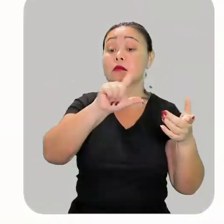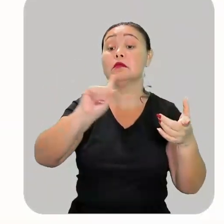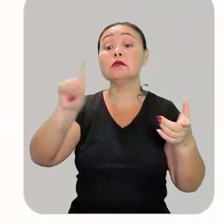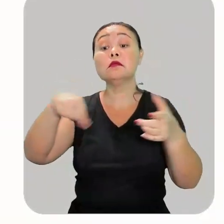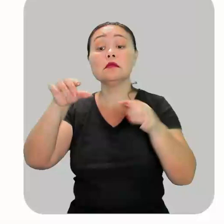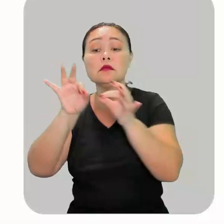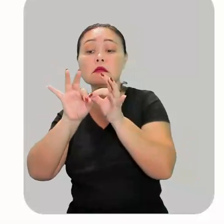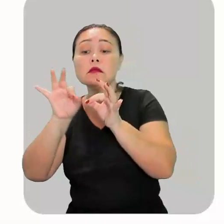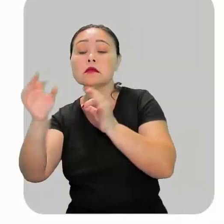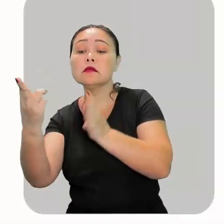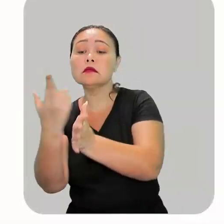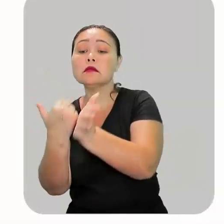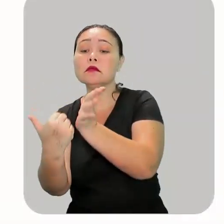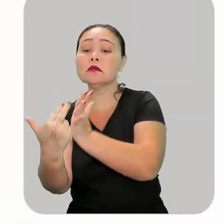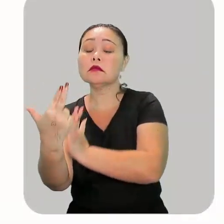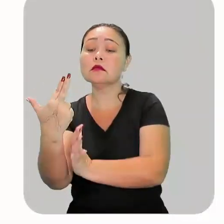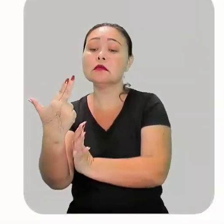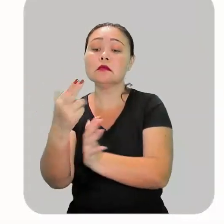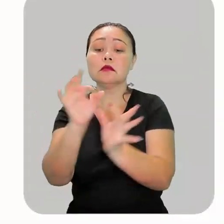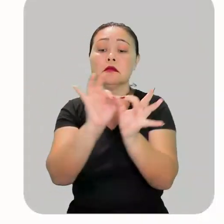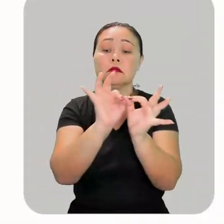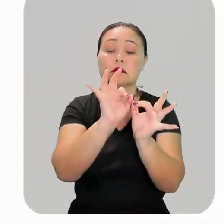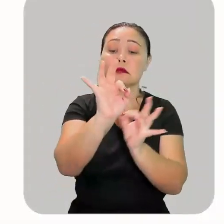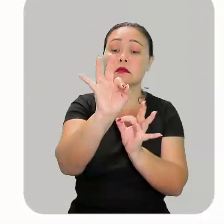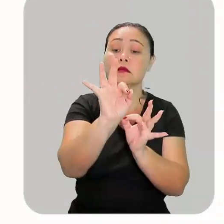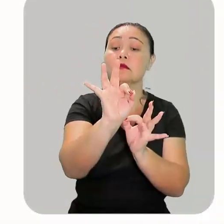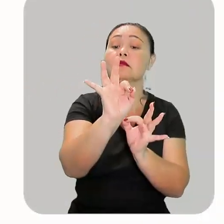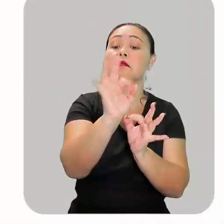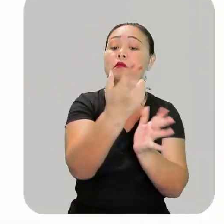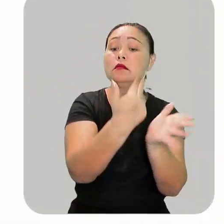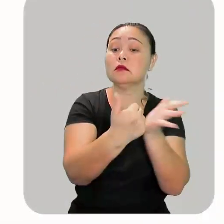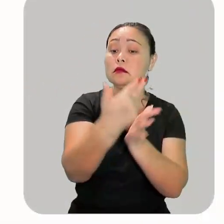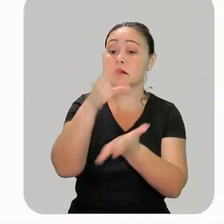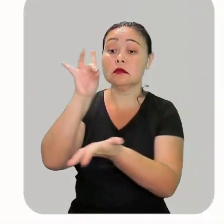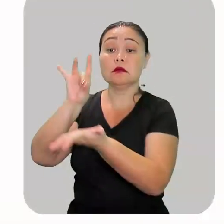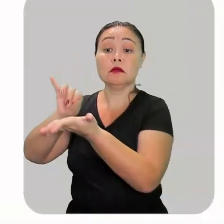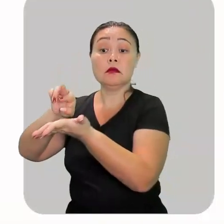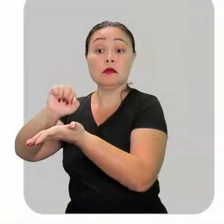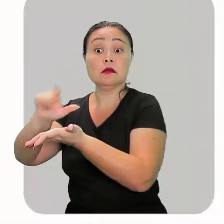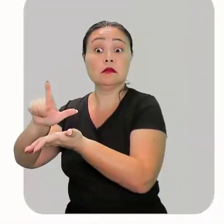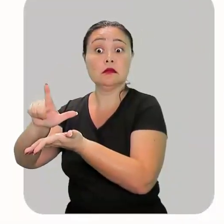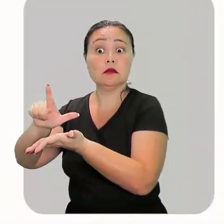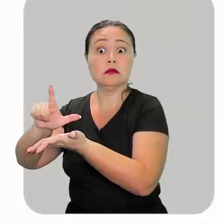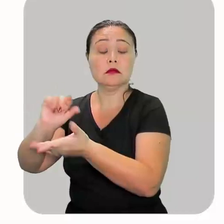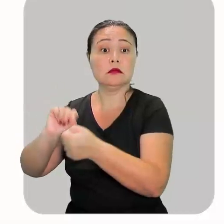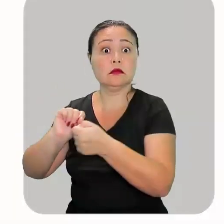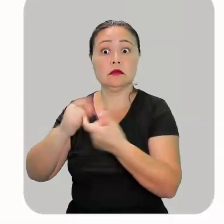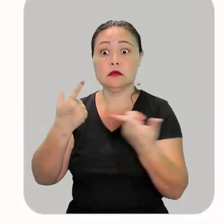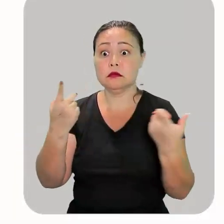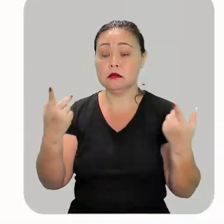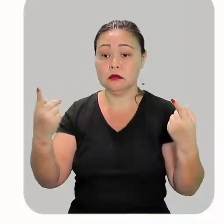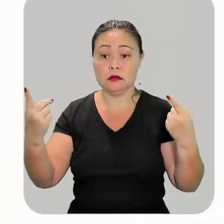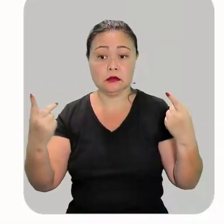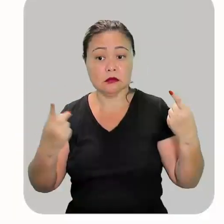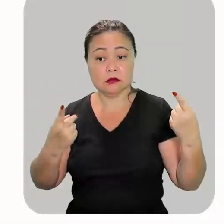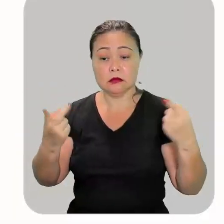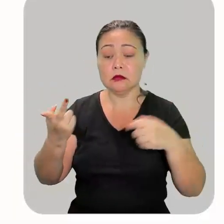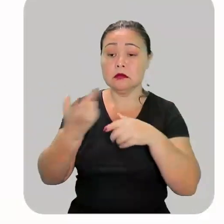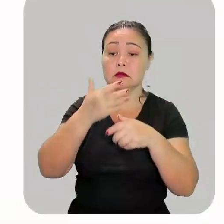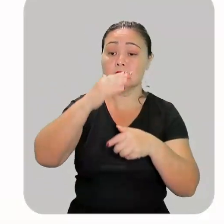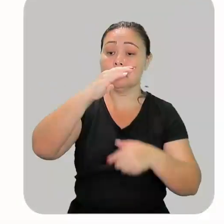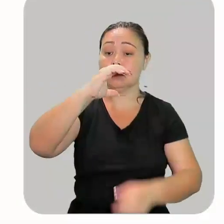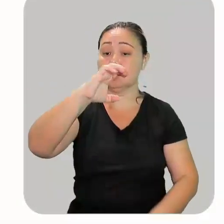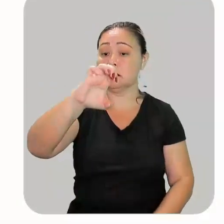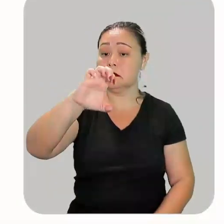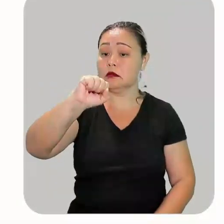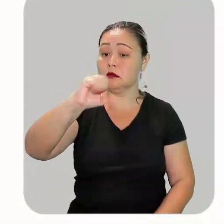do desenho. Ou melhor, a medida do desenho pela medida real, né? Então, toda vez que você for procurar a escala, você